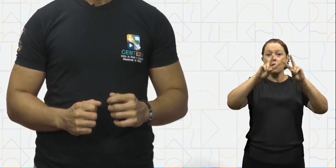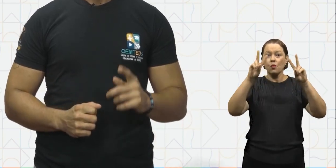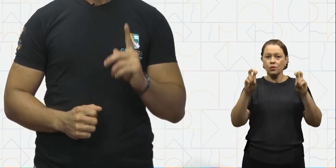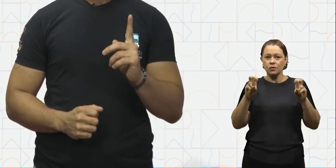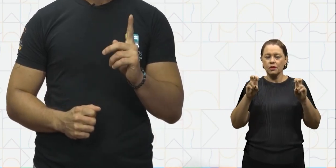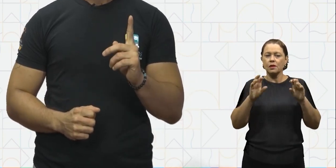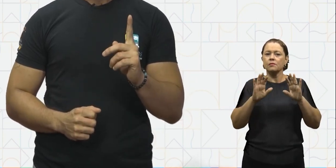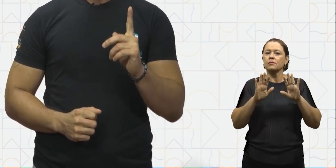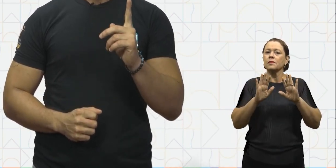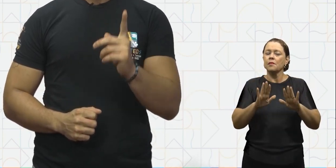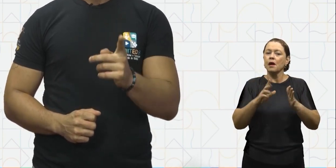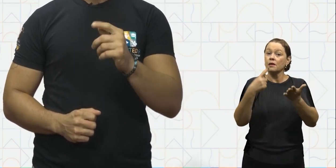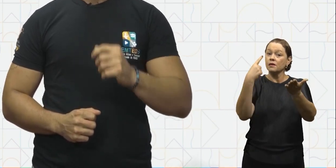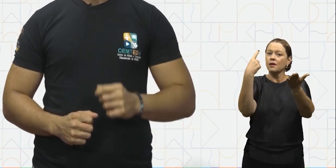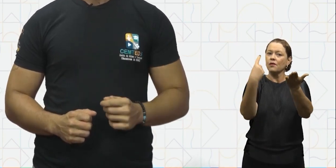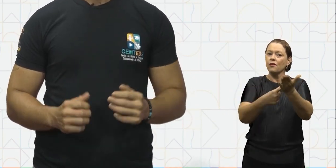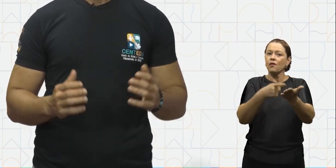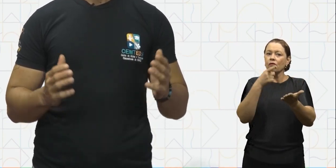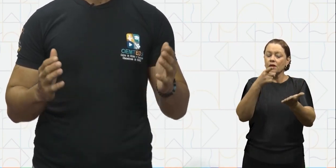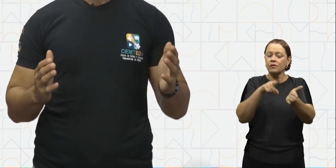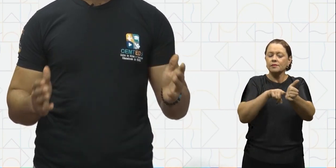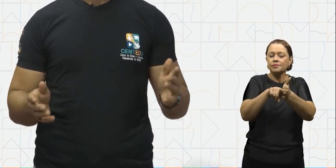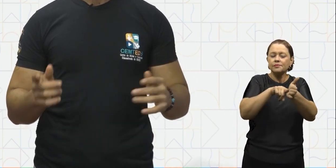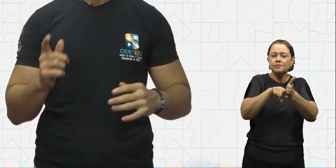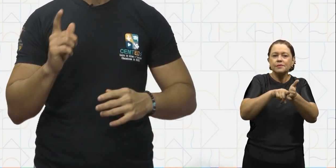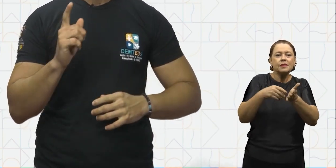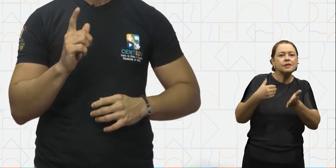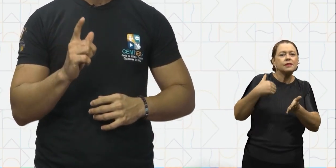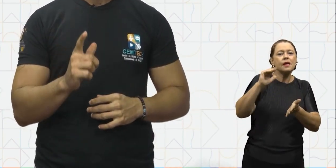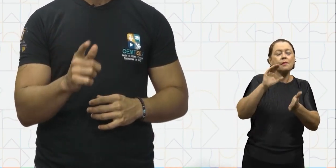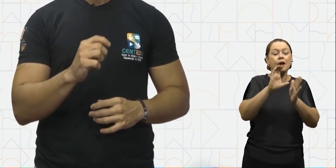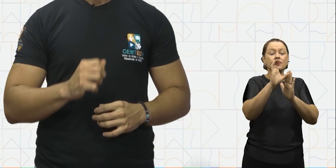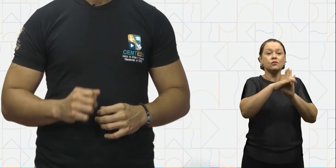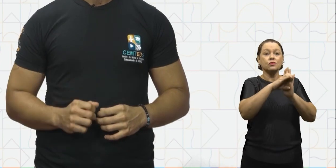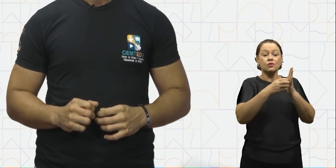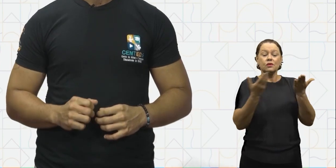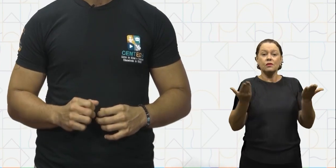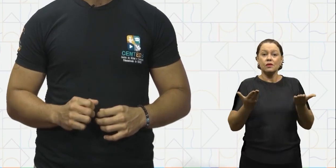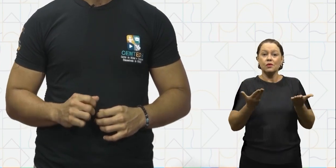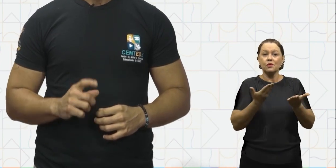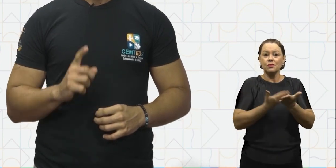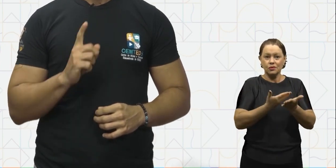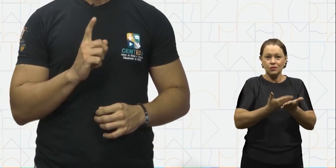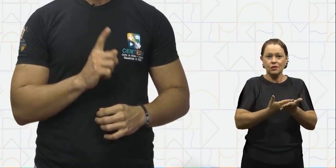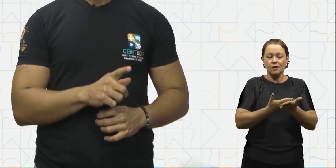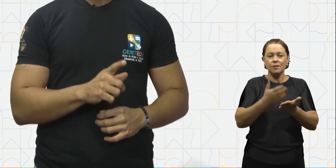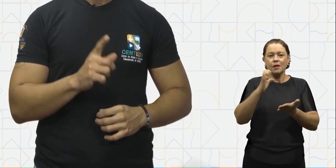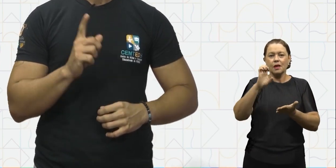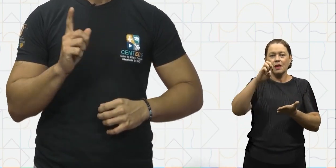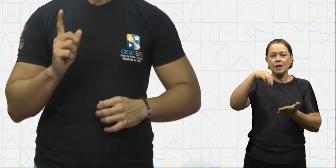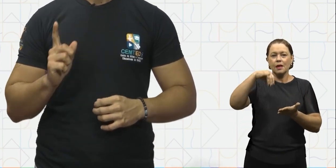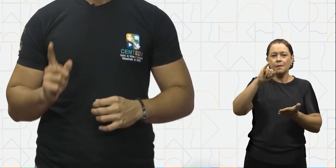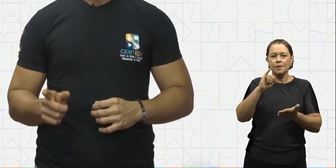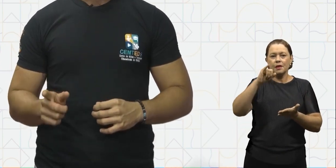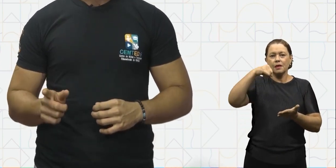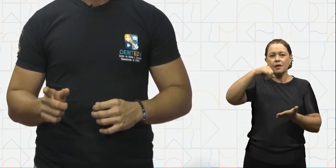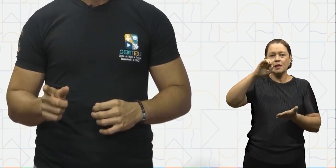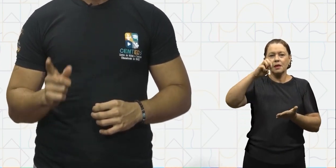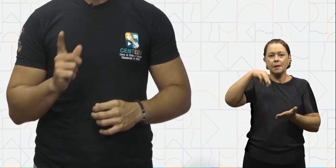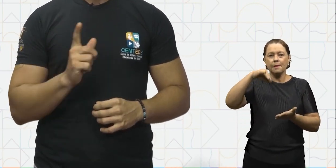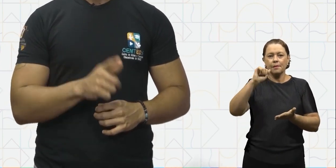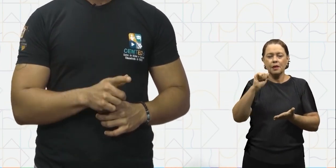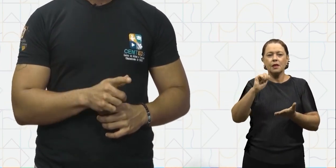temas. Mas vou convidar você a pesquisar mais sobre esses conceitos que vimos hoje: imigração,